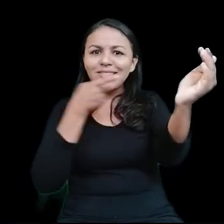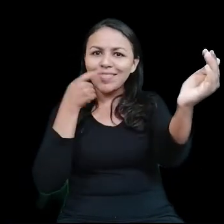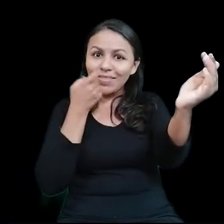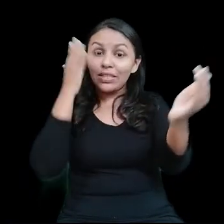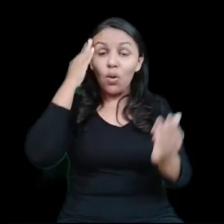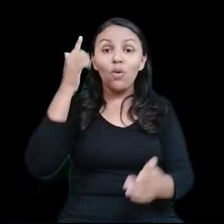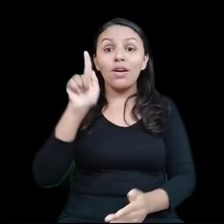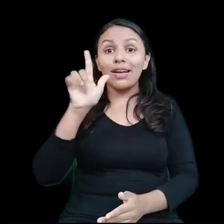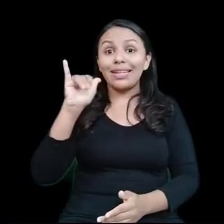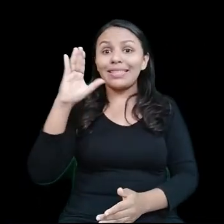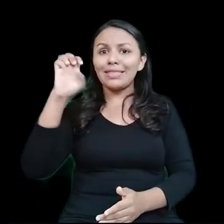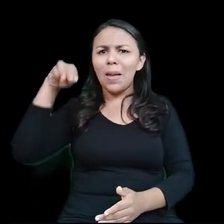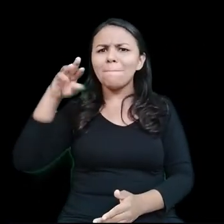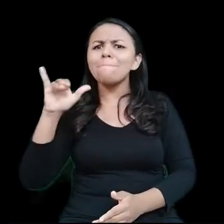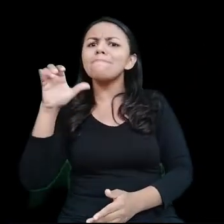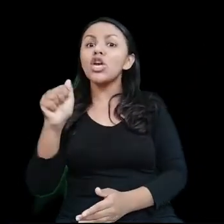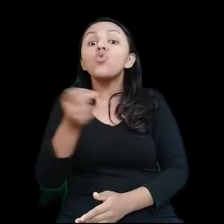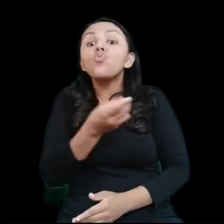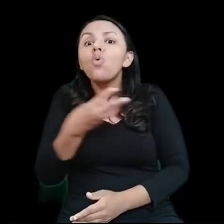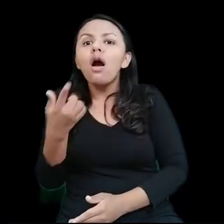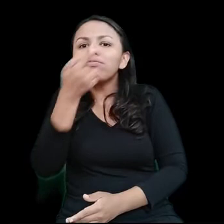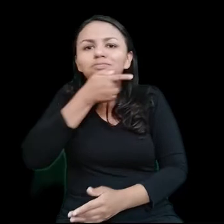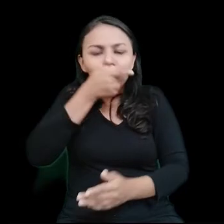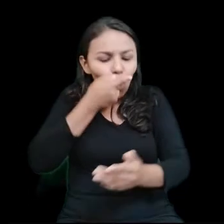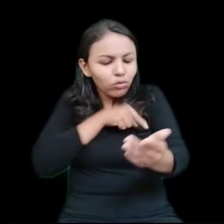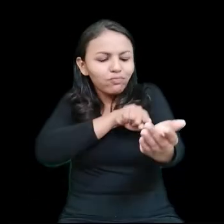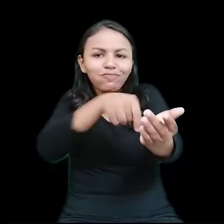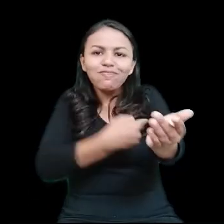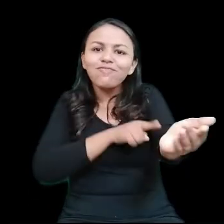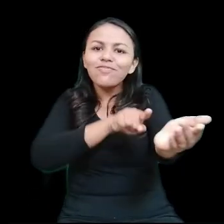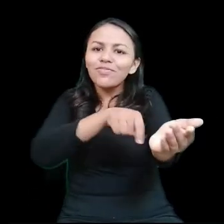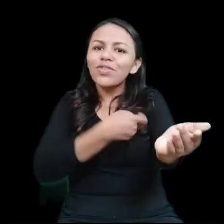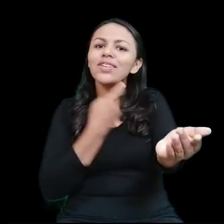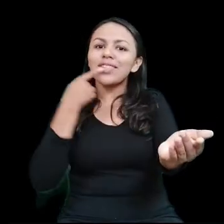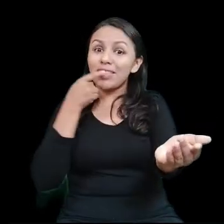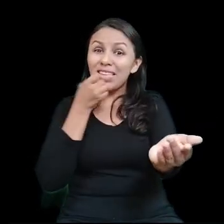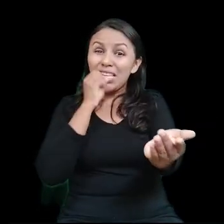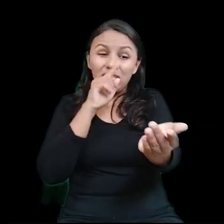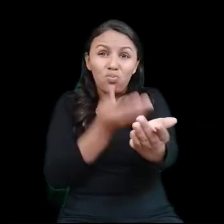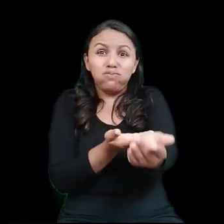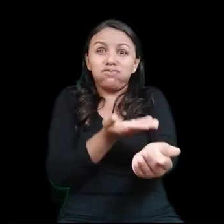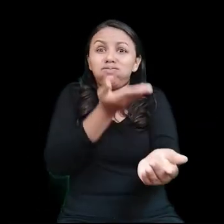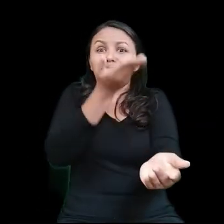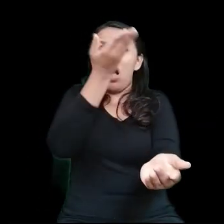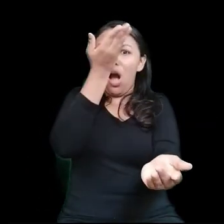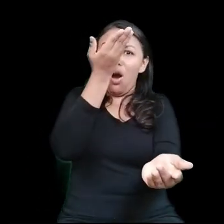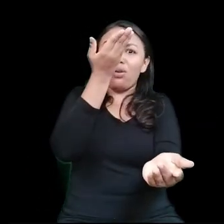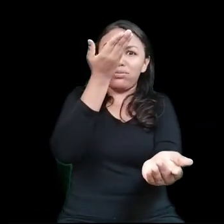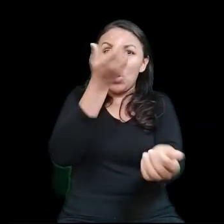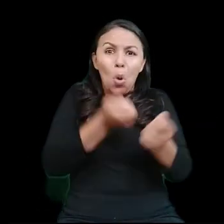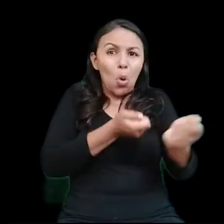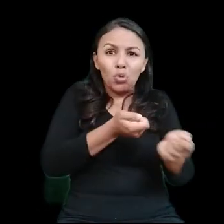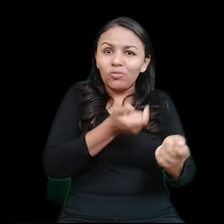a concentração de glicose na minha circulação. Quanto mais alta essa glicemia e menos